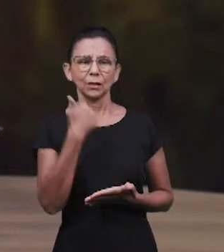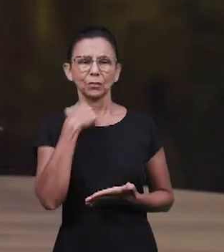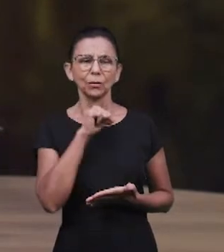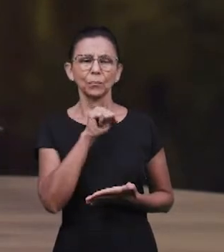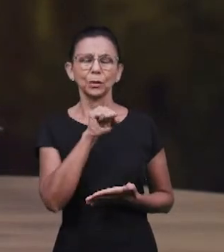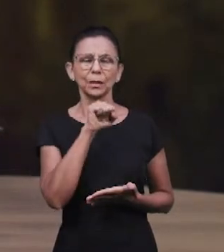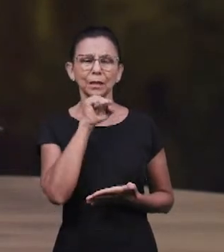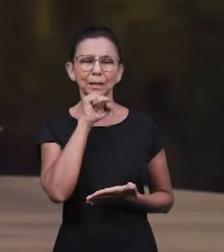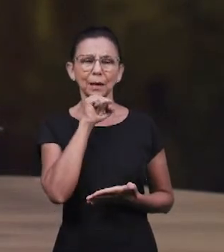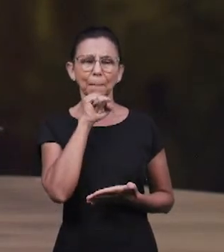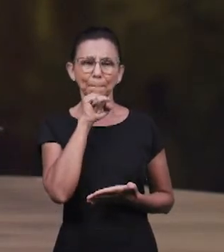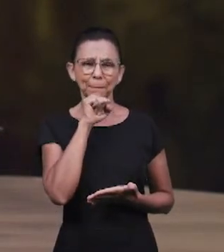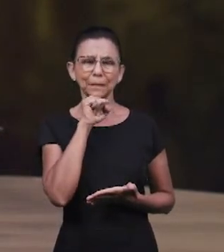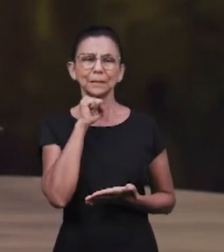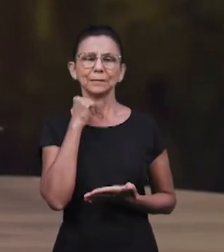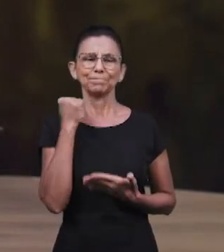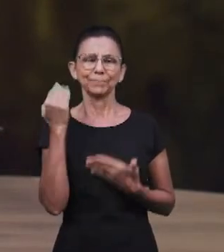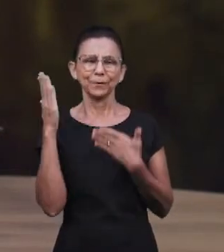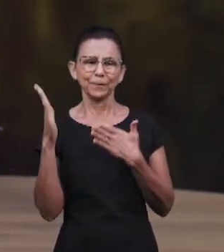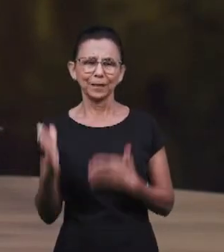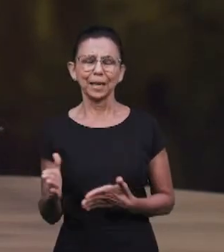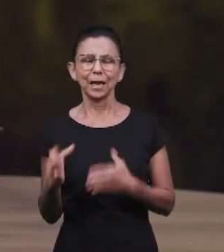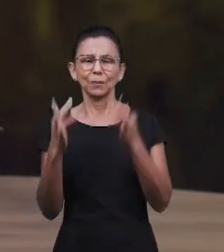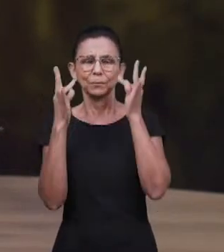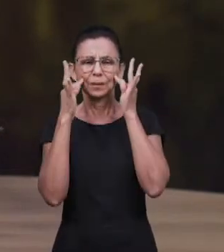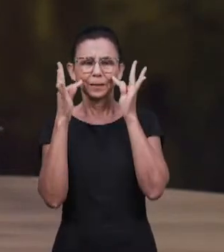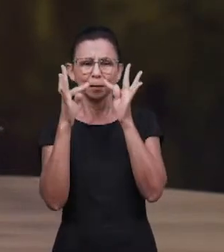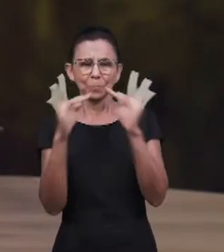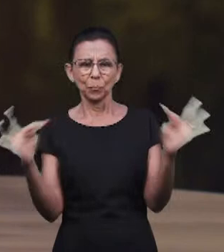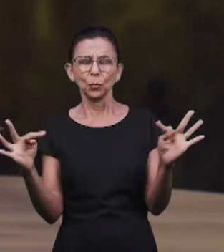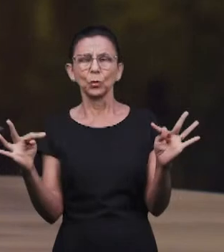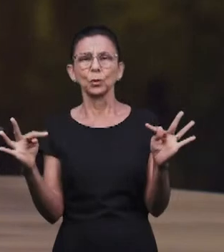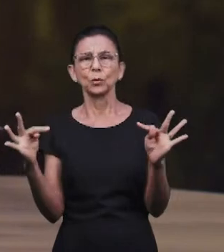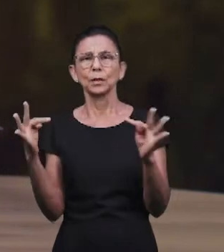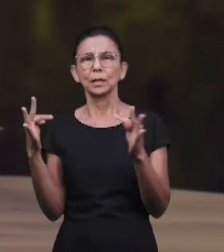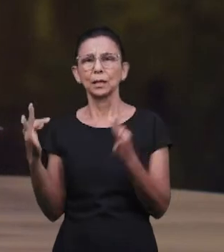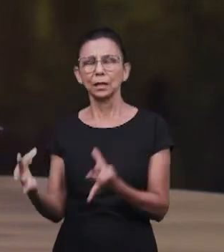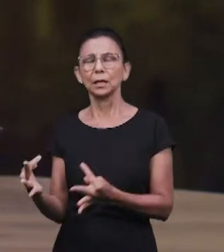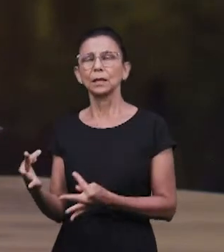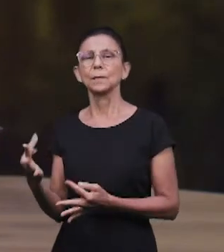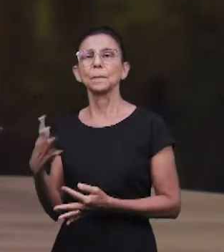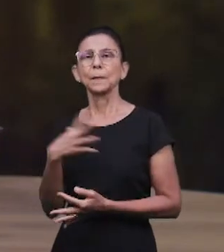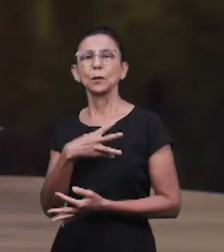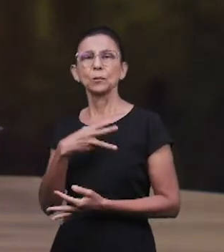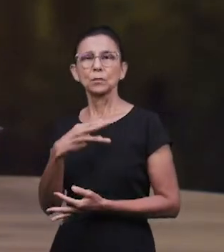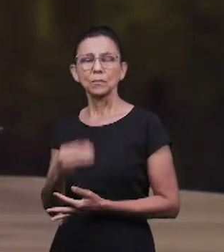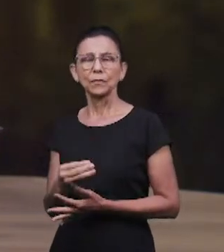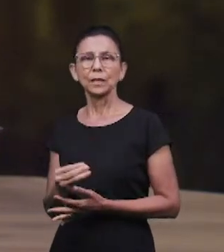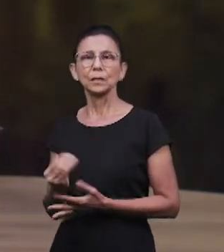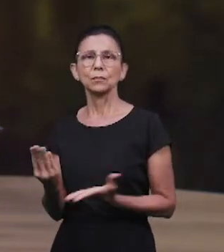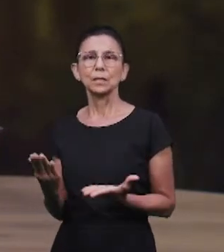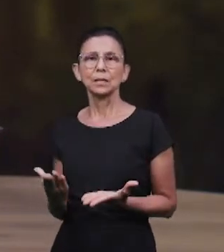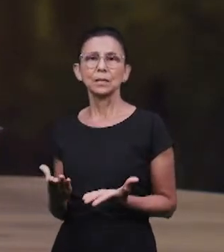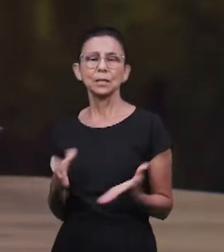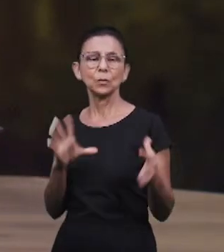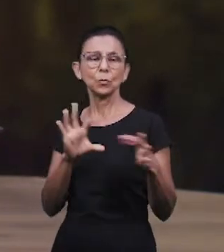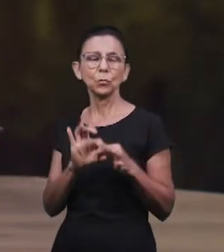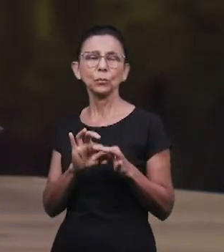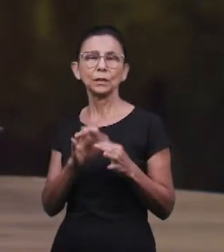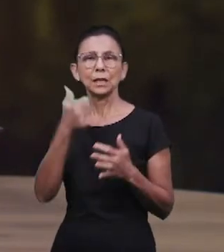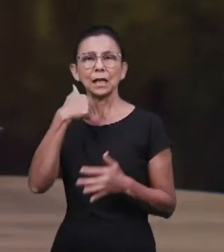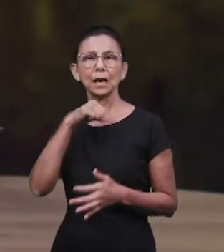fim, ficam todos do lado do bem, do lado de servirem a Deus. Isso é uma vitória de uma mãe.